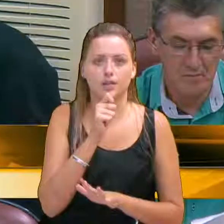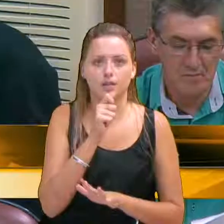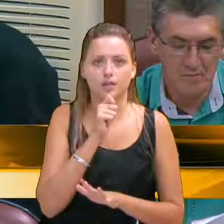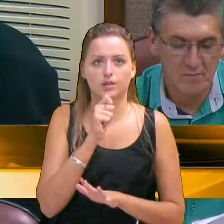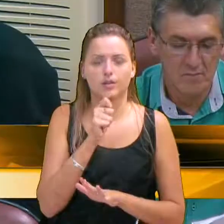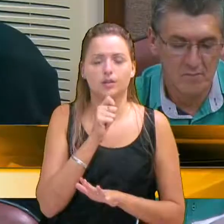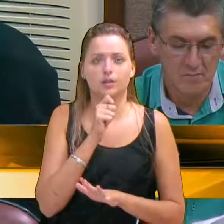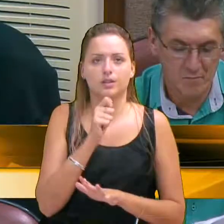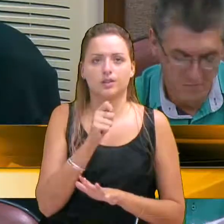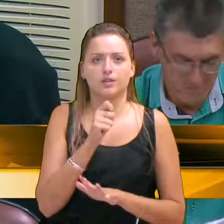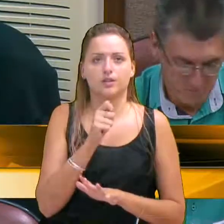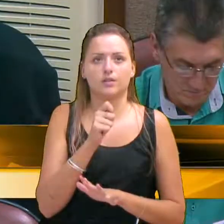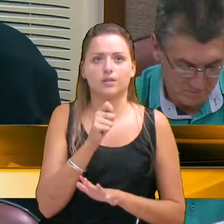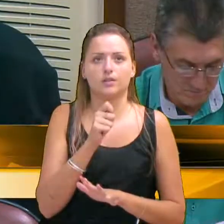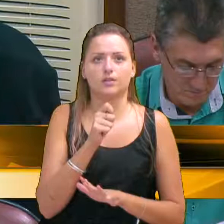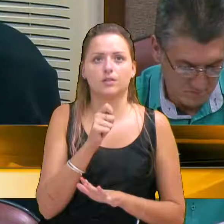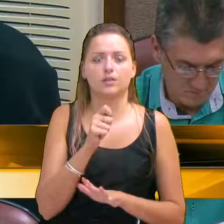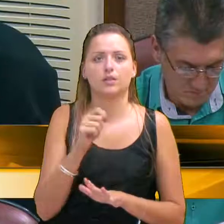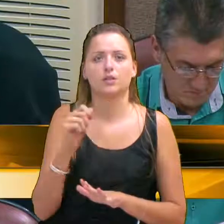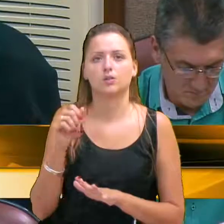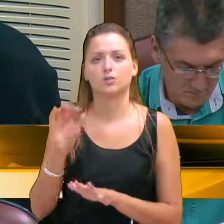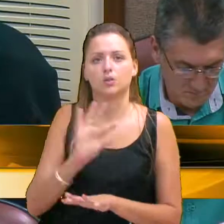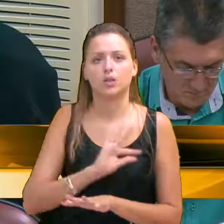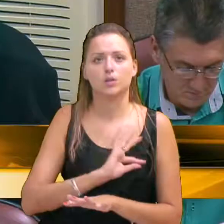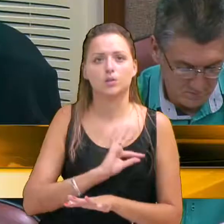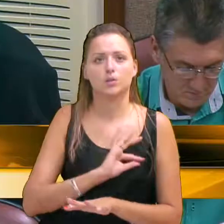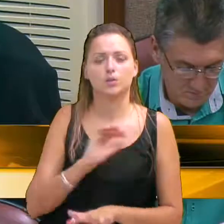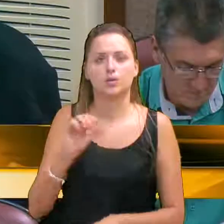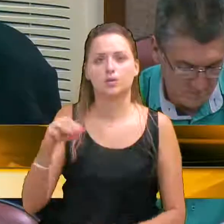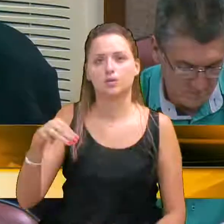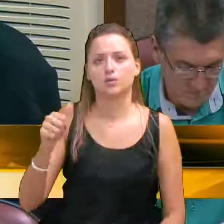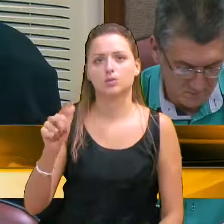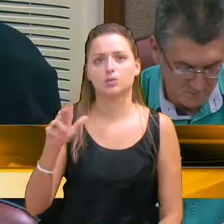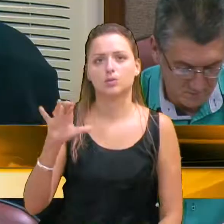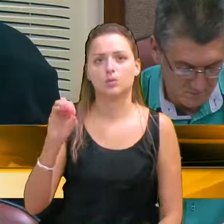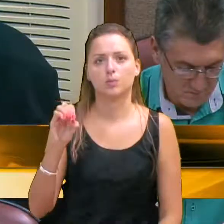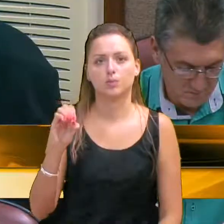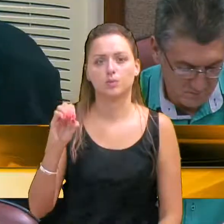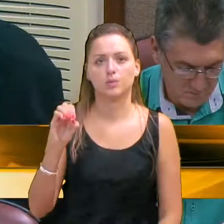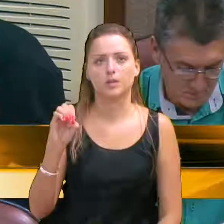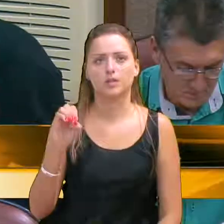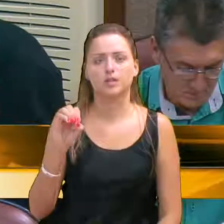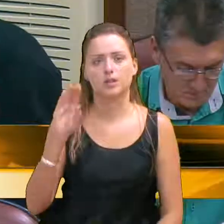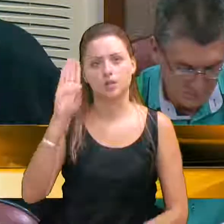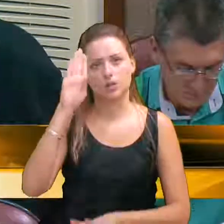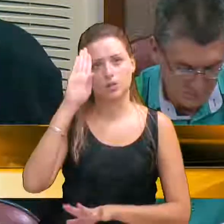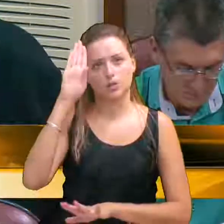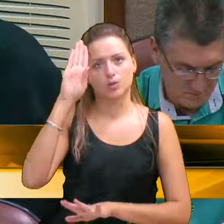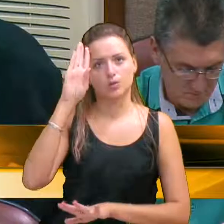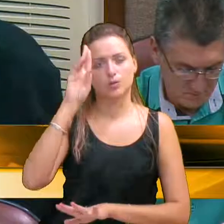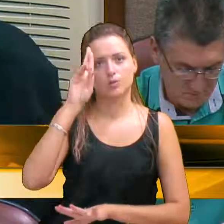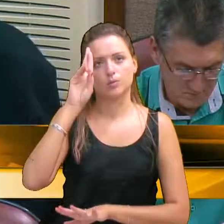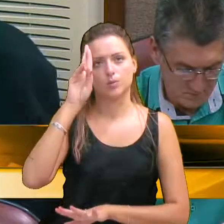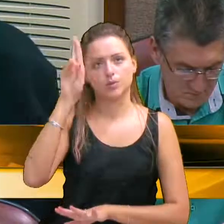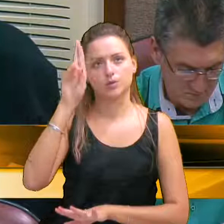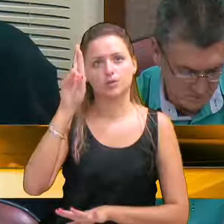uma entrevista do nosso subcomandante, o Márcio Leandro, o subcomandante da Brigada, Márcio Leandro da Silva, circulou no